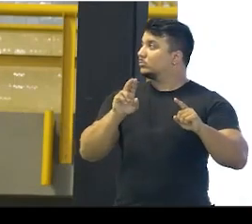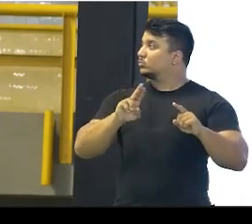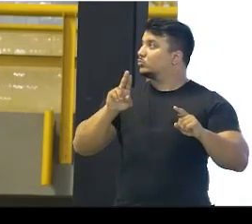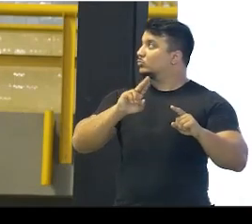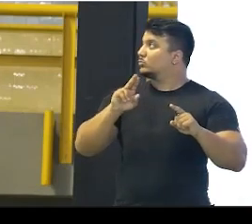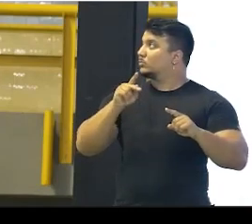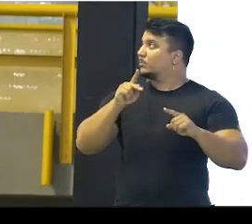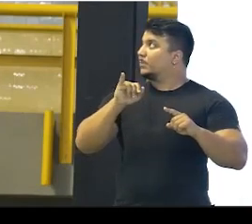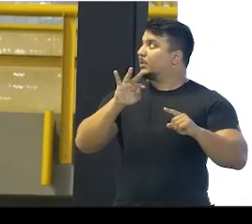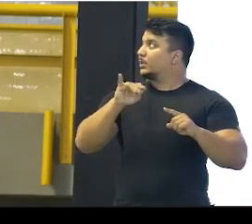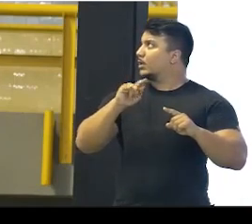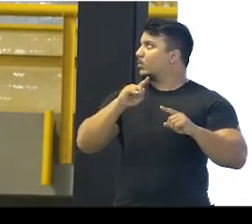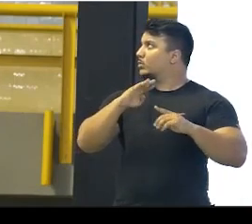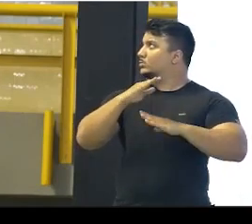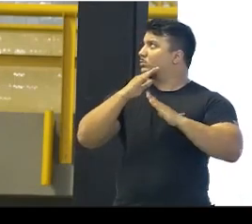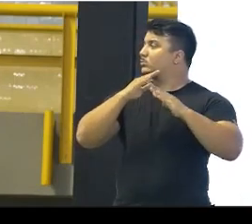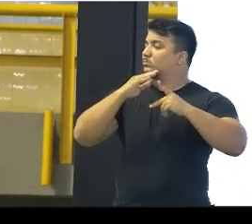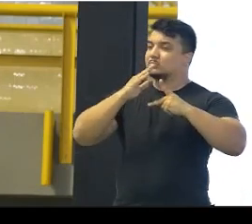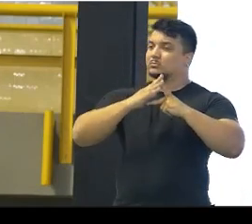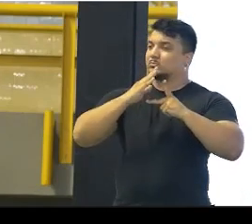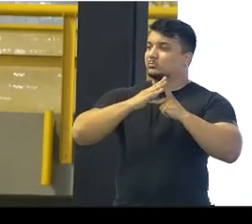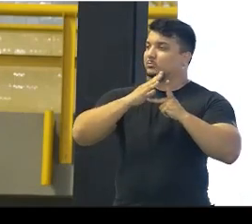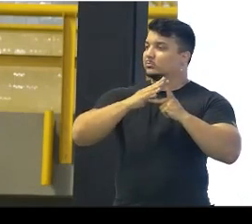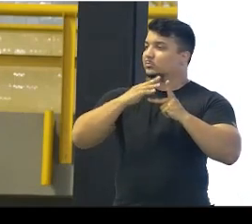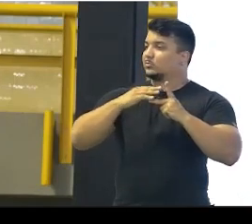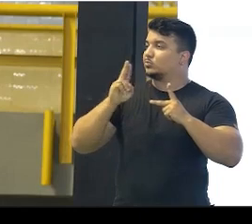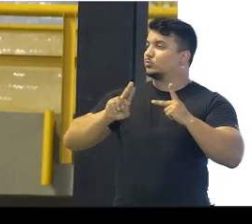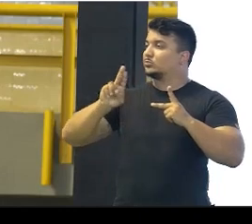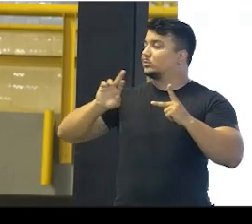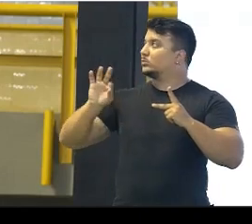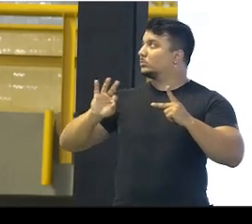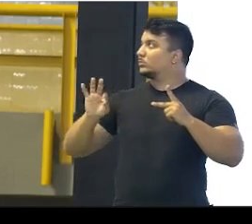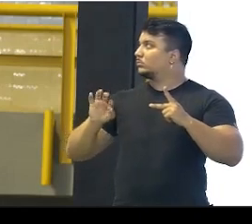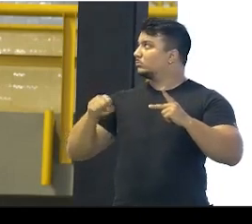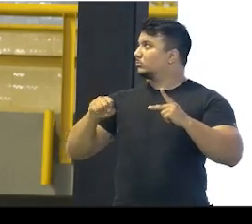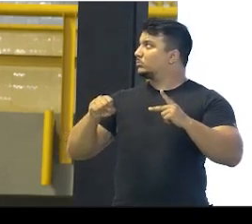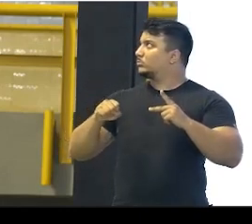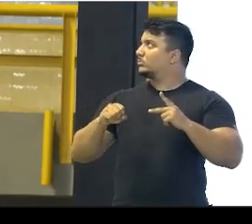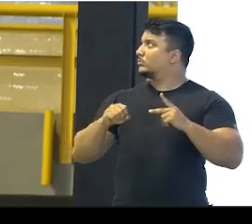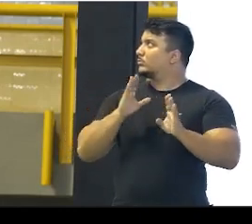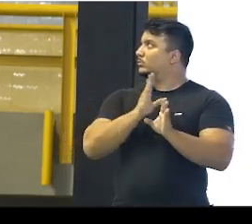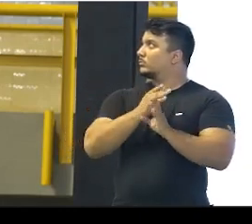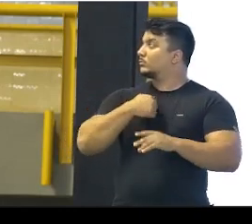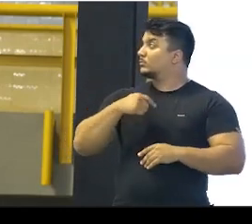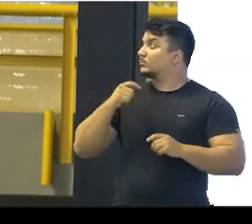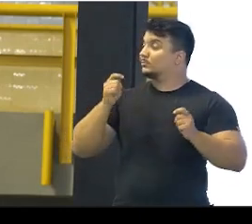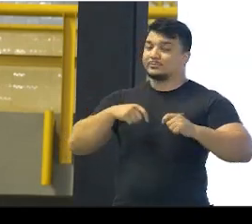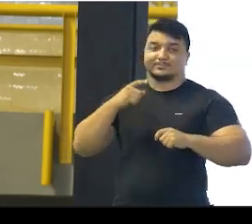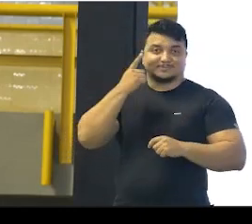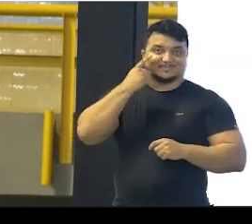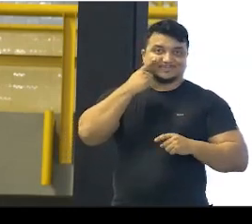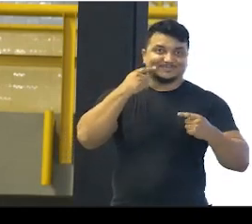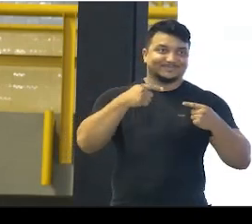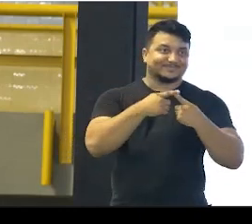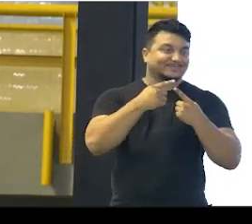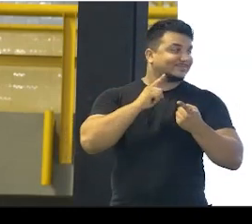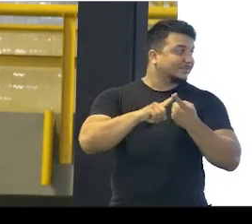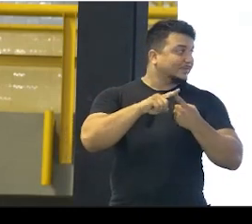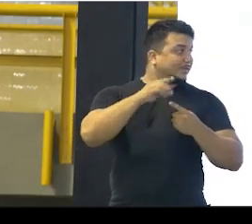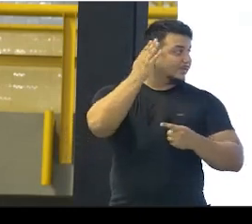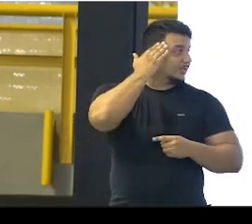aqui eu já sei, sem fazer regra de 3, sem fazer equação, nós